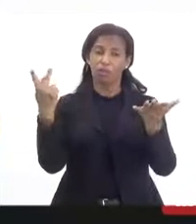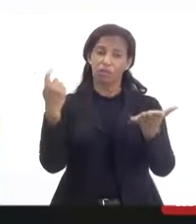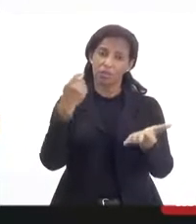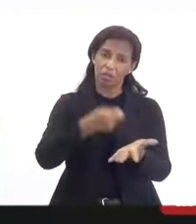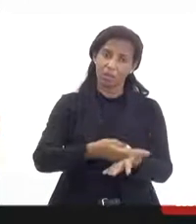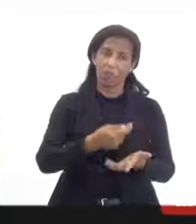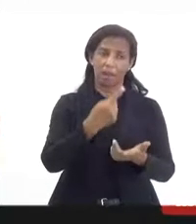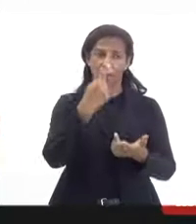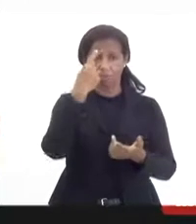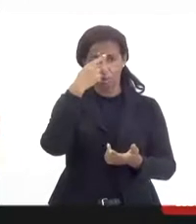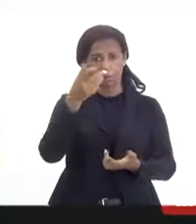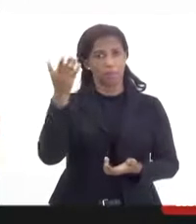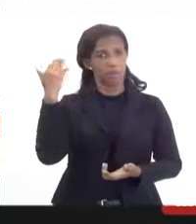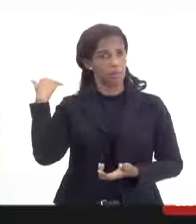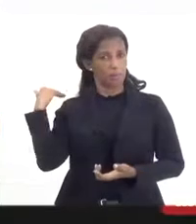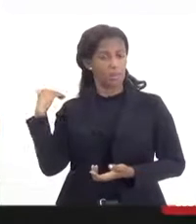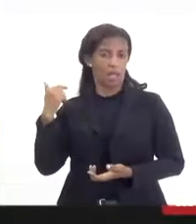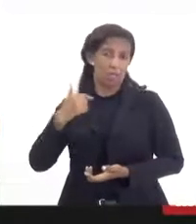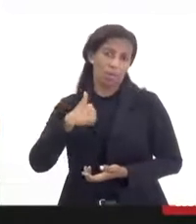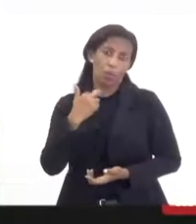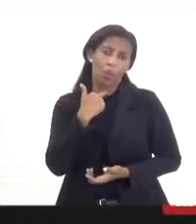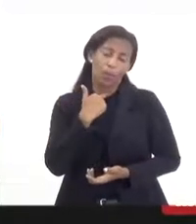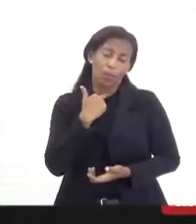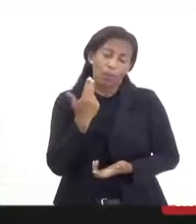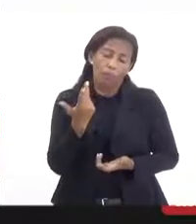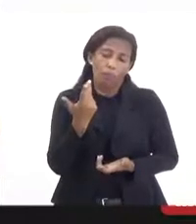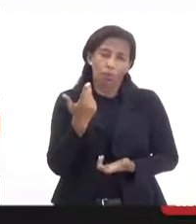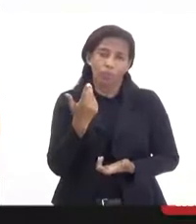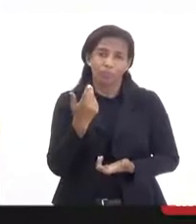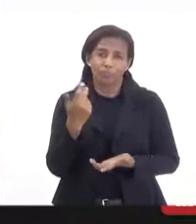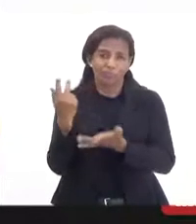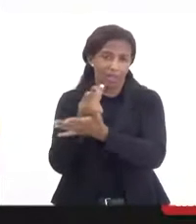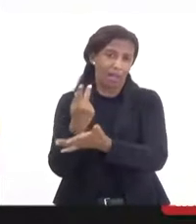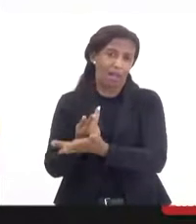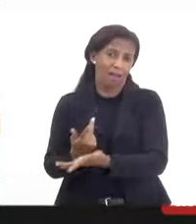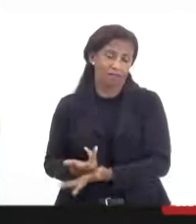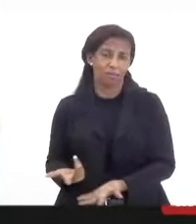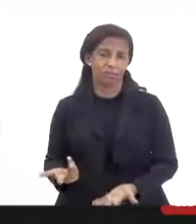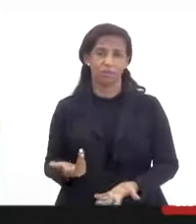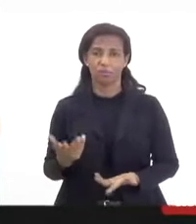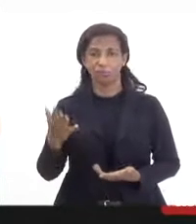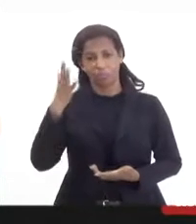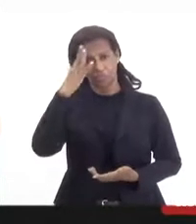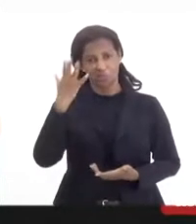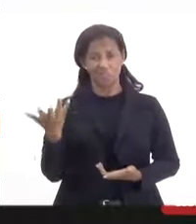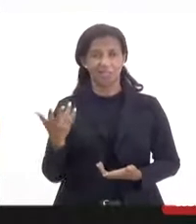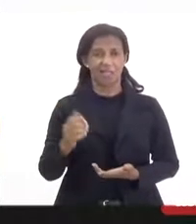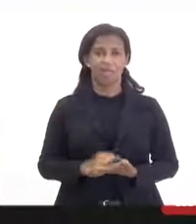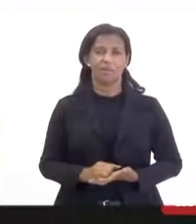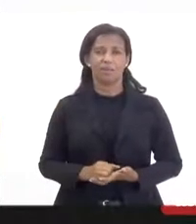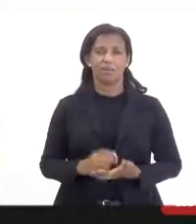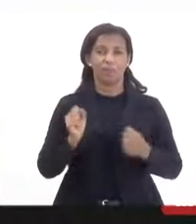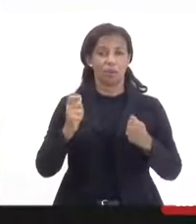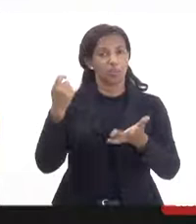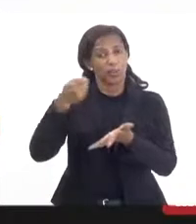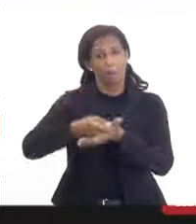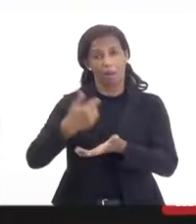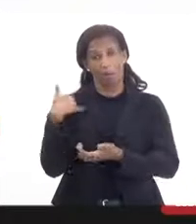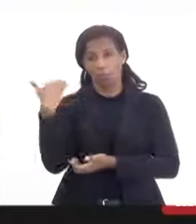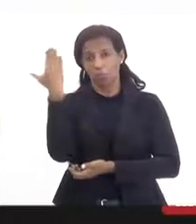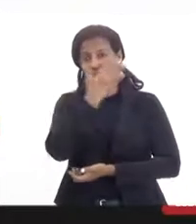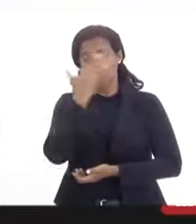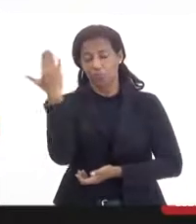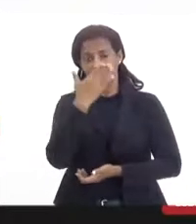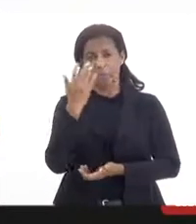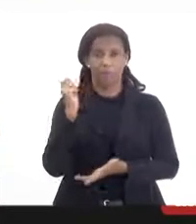dias, então eu posso estar cometendo aqui um erro, porque não dá para a gente atualizar praticamente de forma dinâmica os